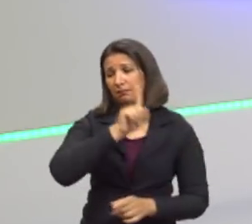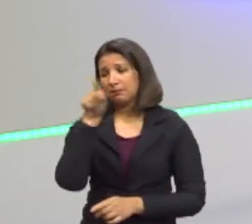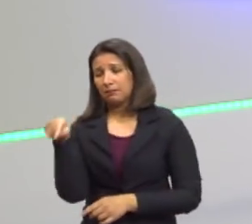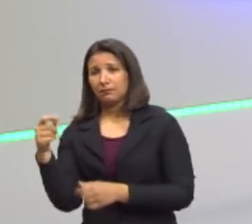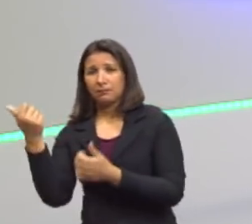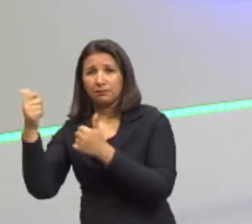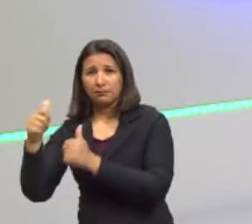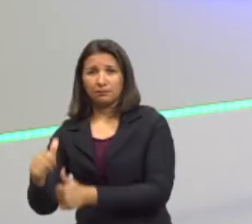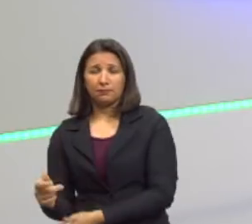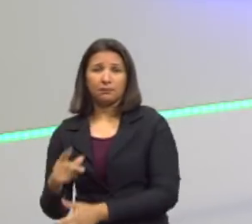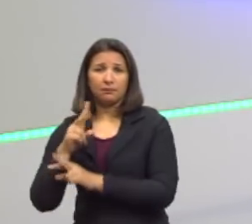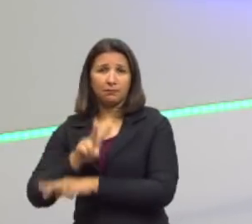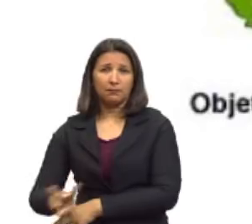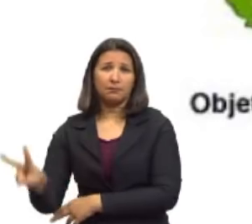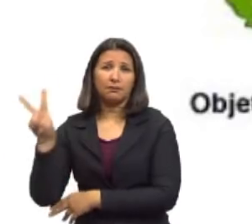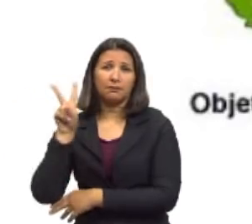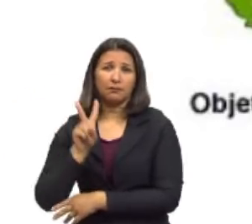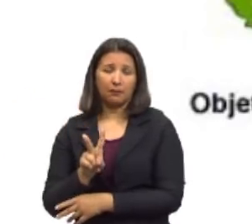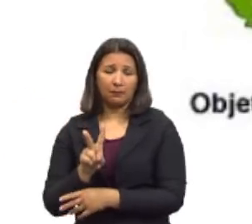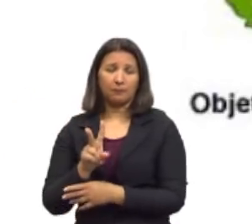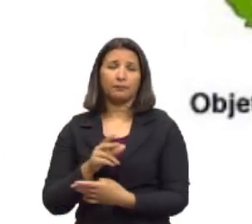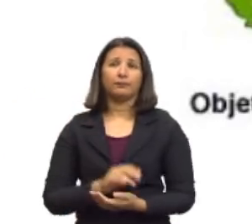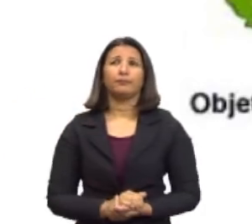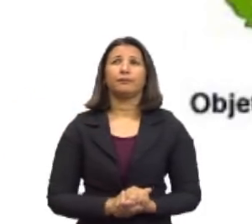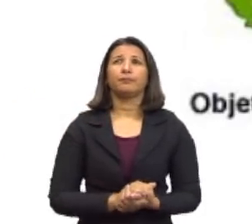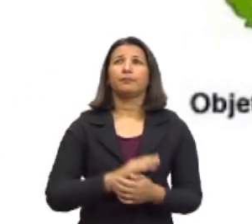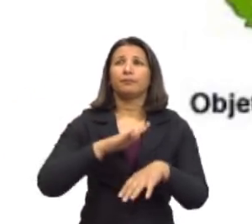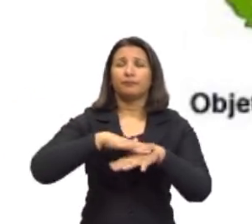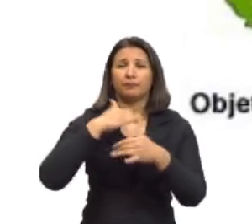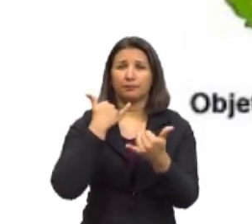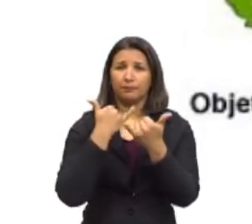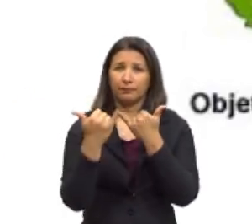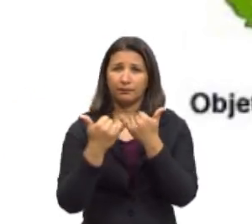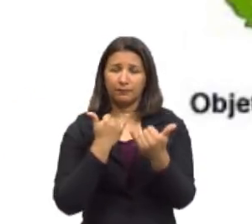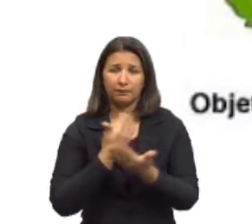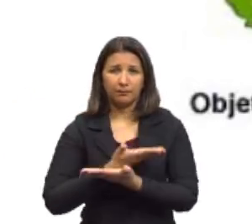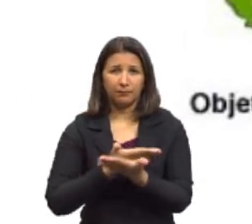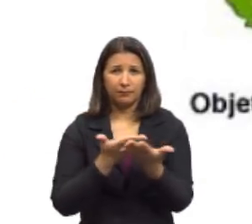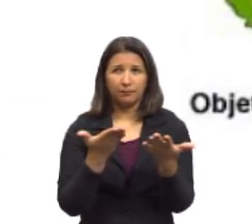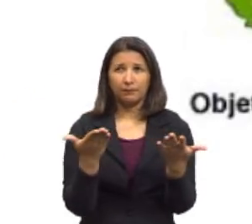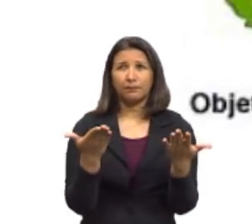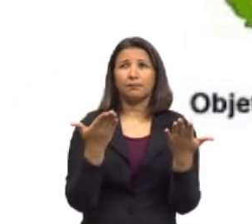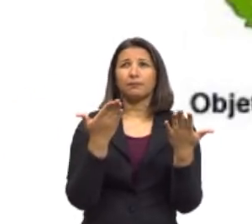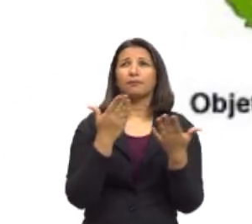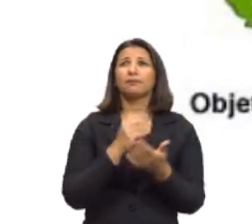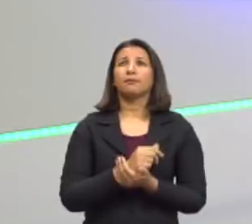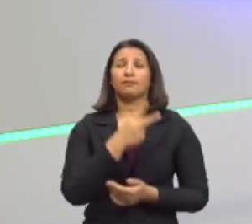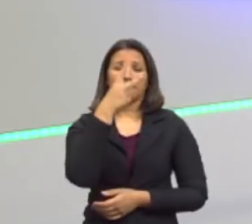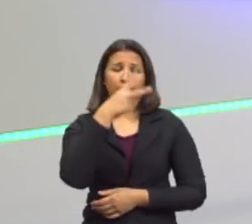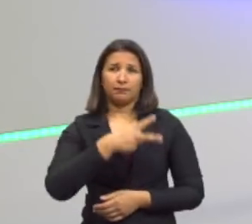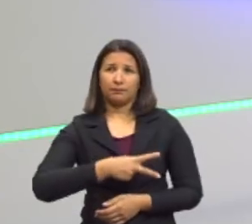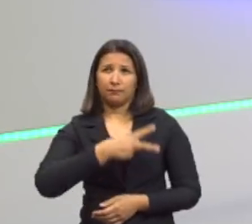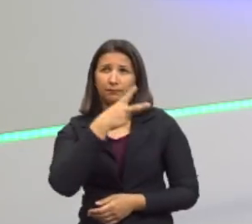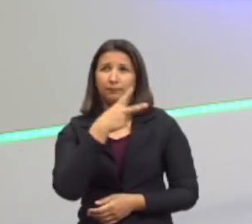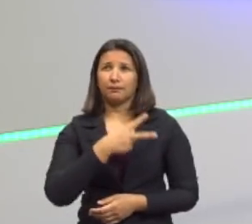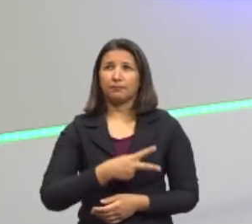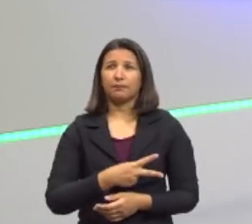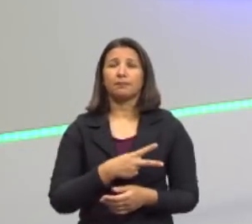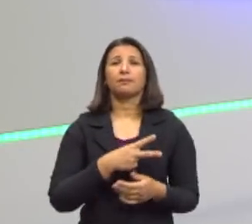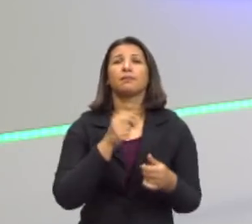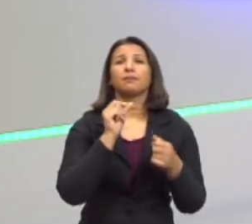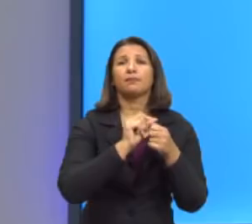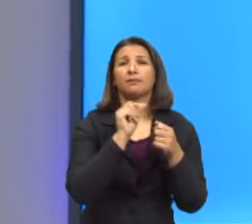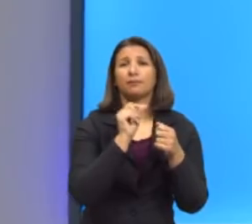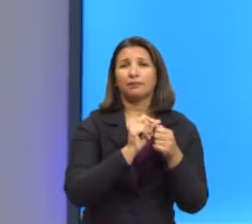virtual. Certo? Então, vamos pegar mais uns exemplos, certo? De imagem real e virtual. A imagem real formada